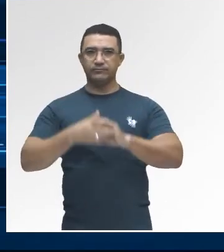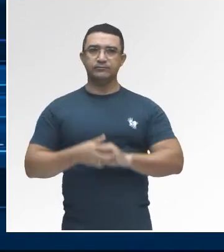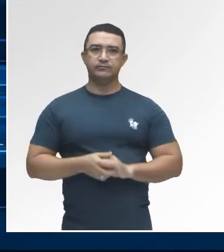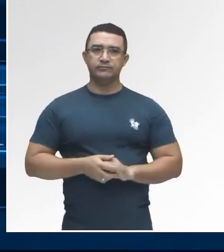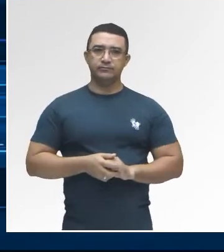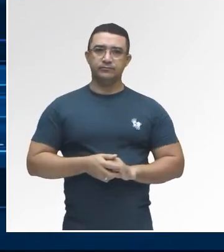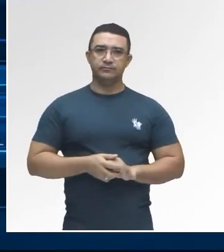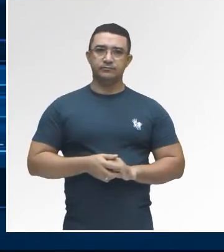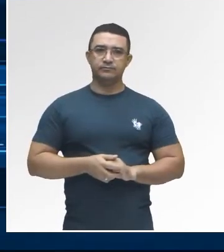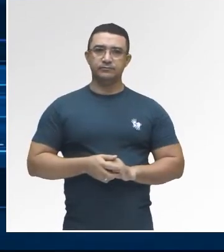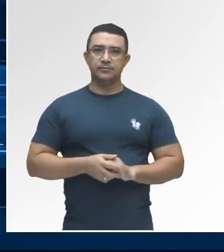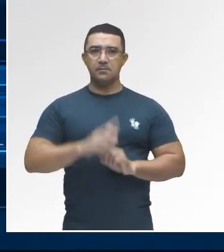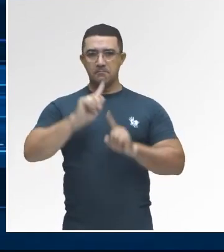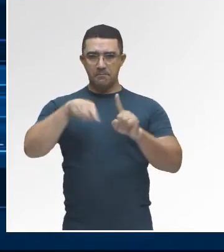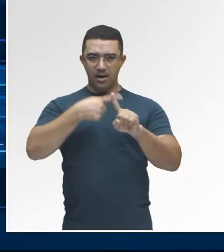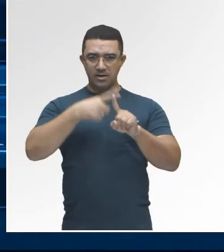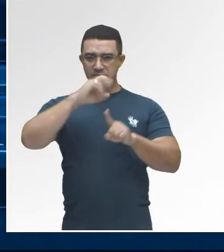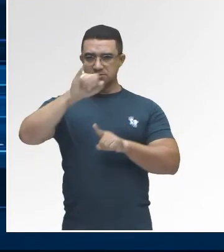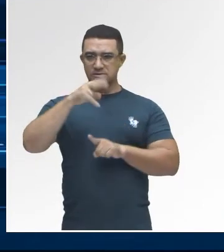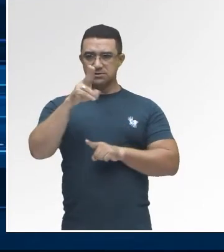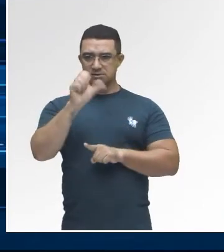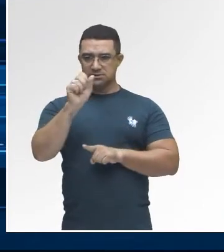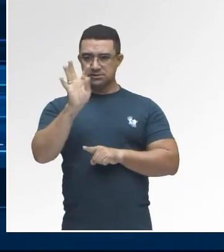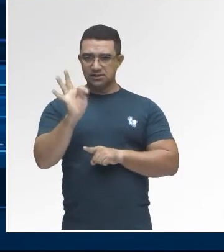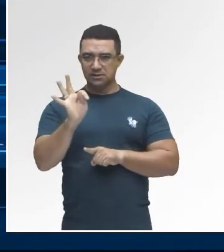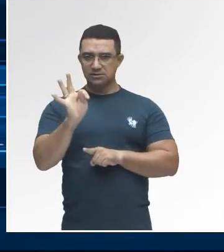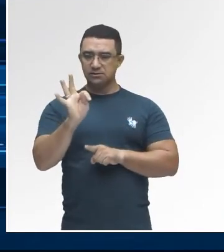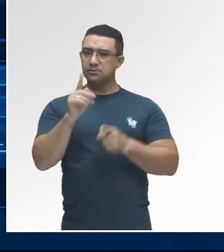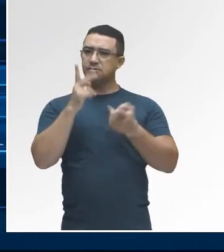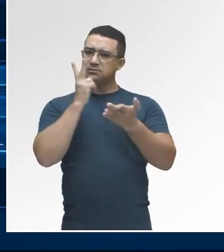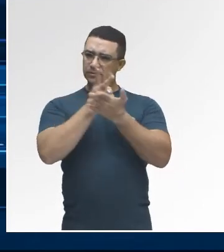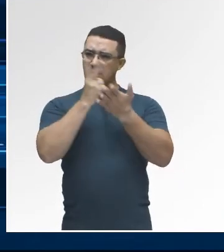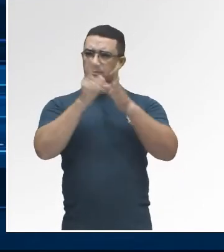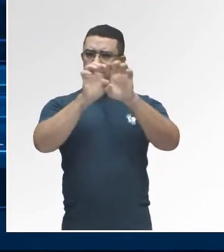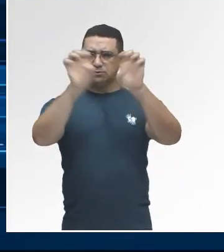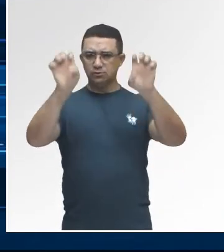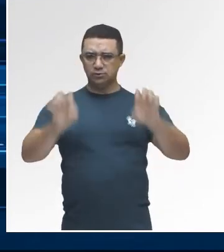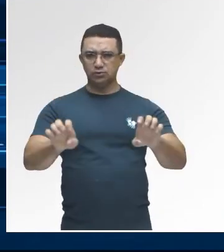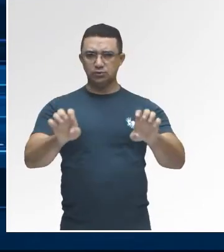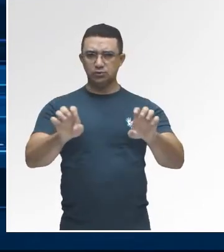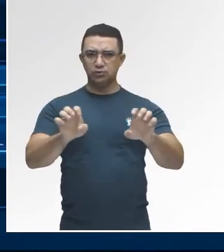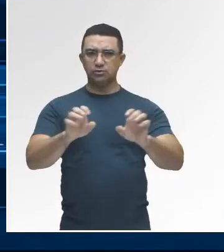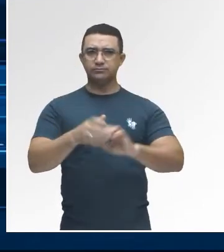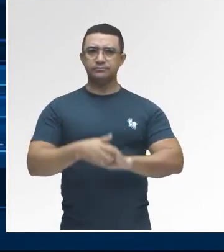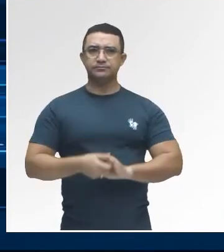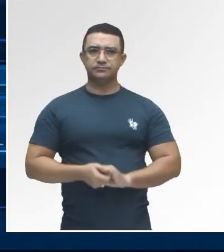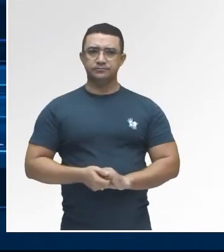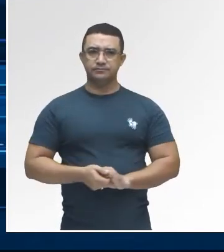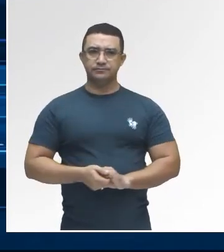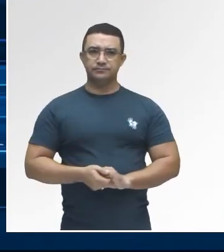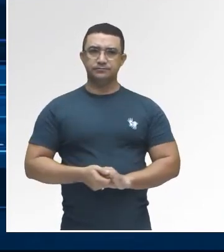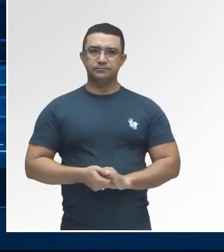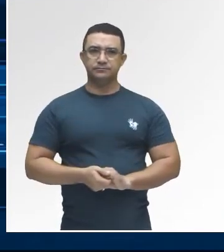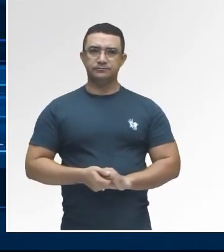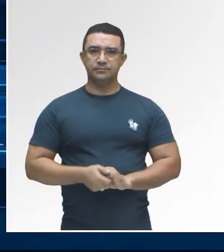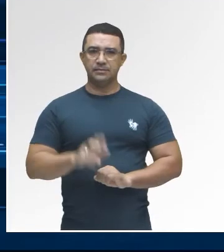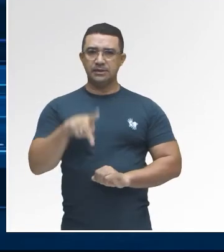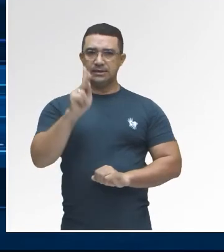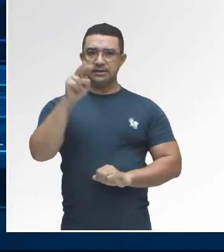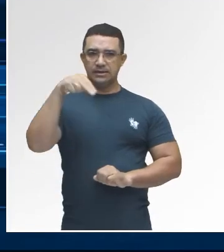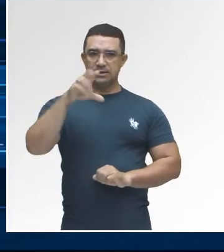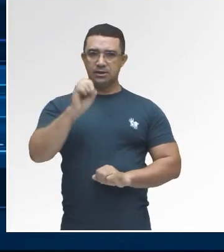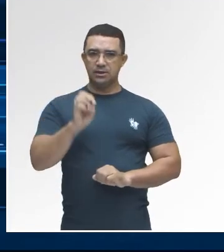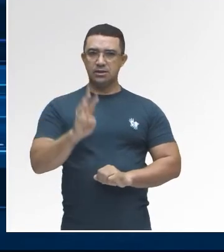o just depois, né? Sempre vai seguir essa estrutura. Just, o known, tá? Que é o verbo